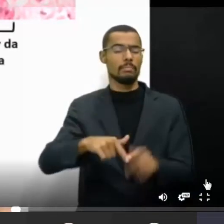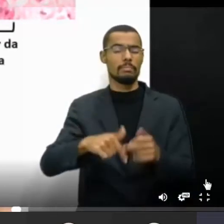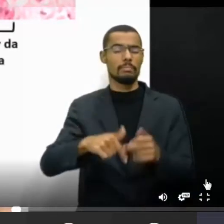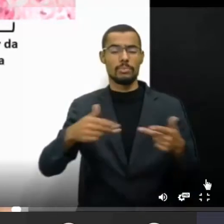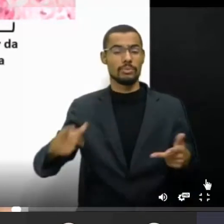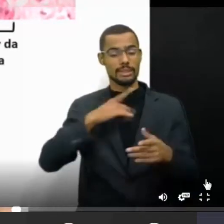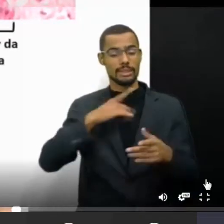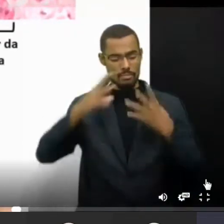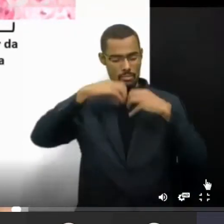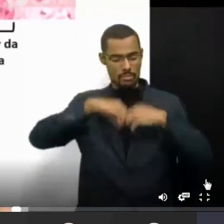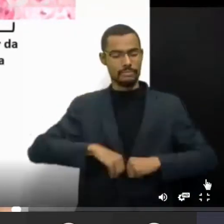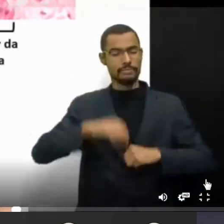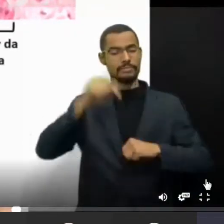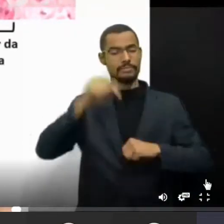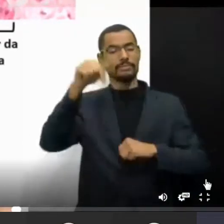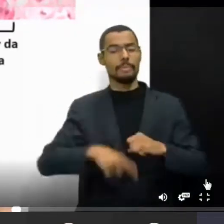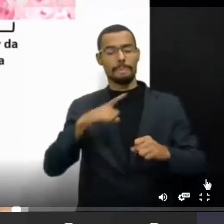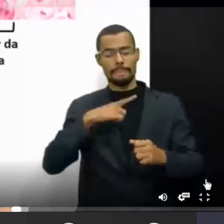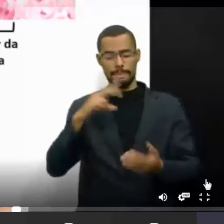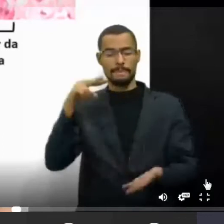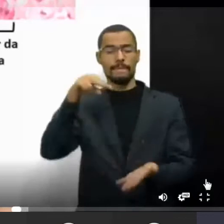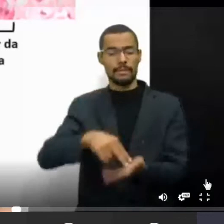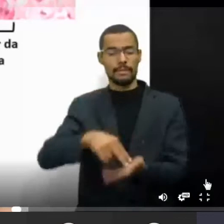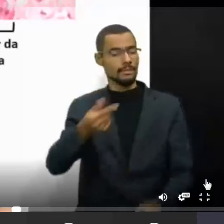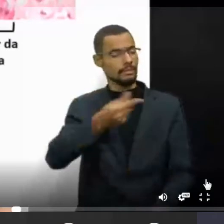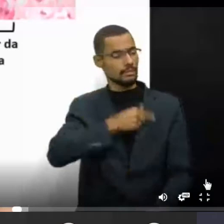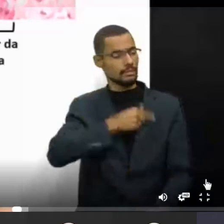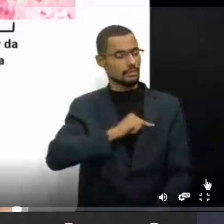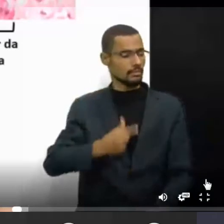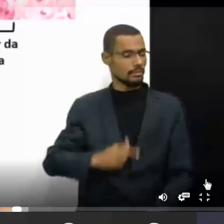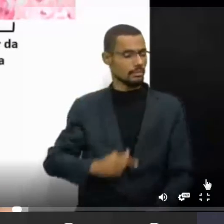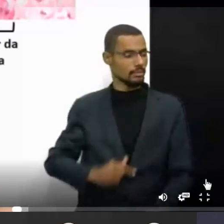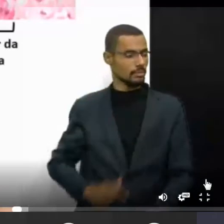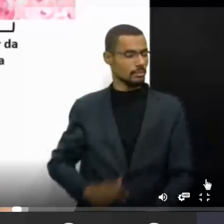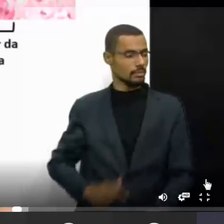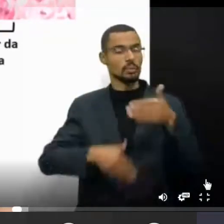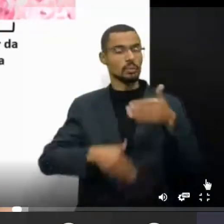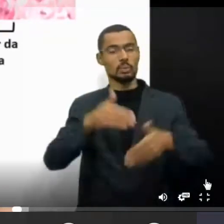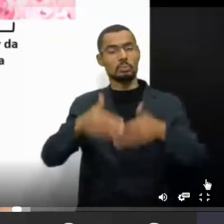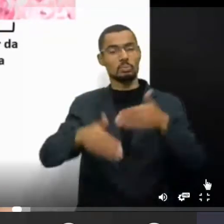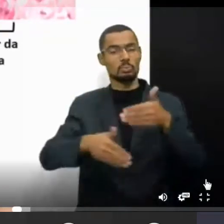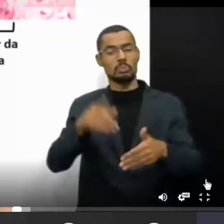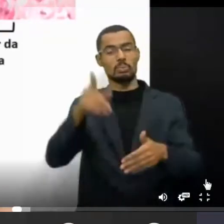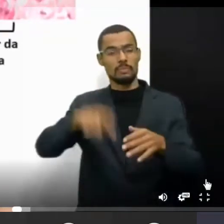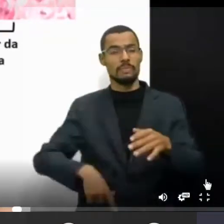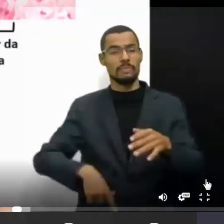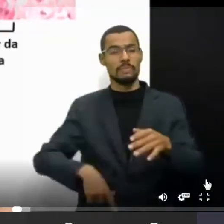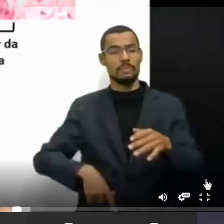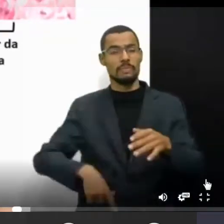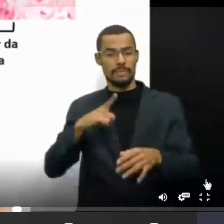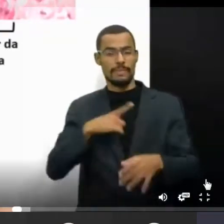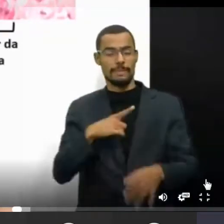de secreções que participam então dos processos